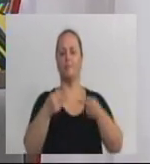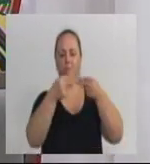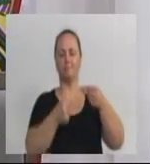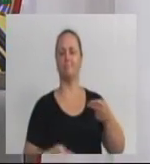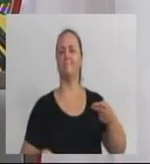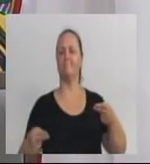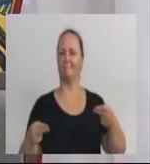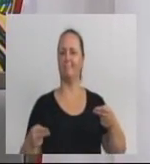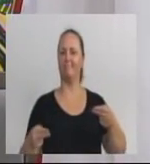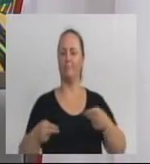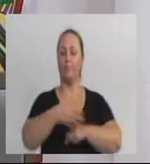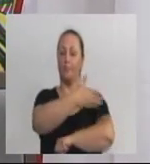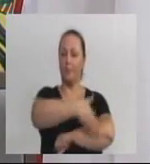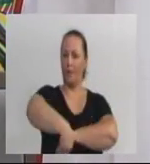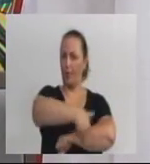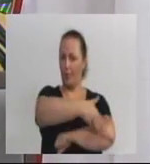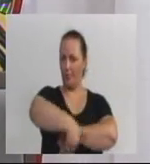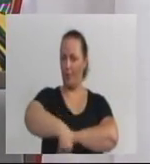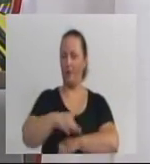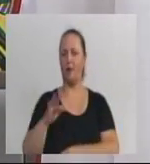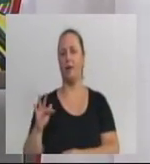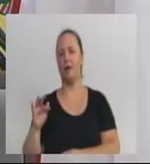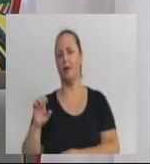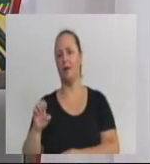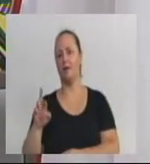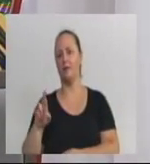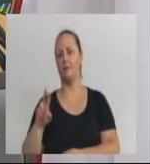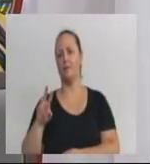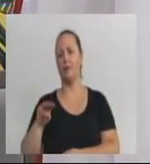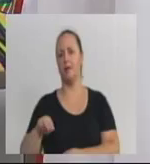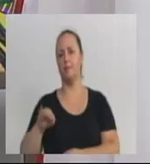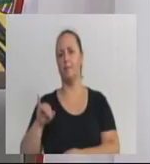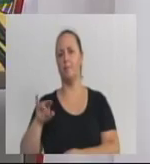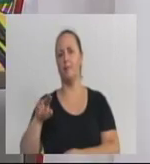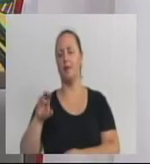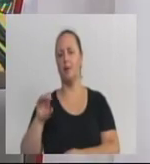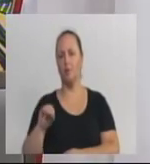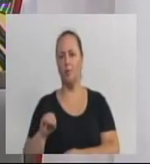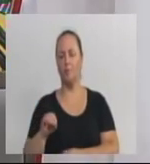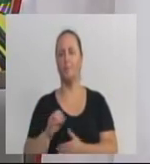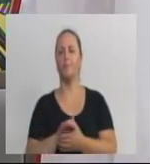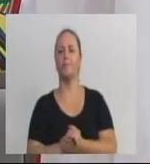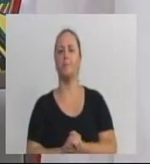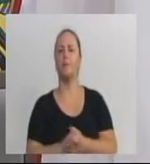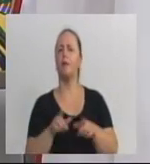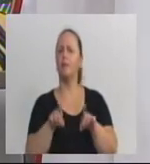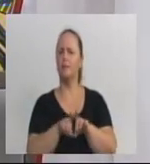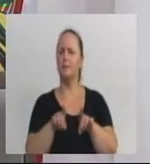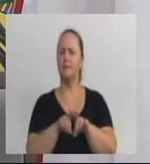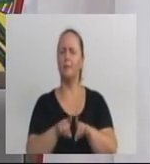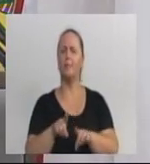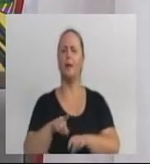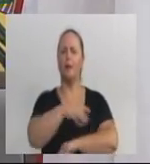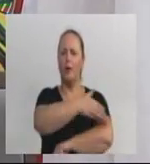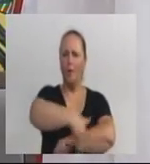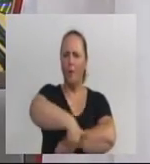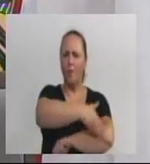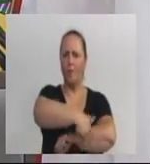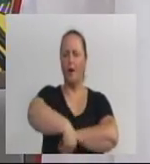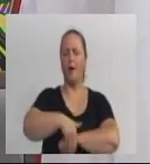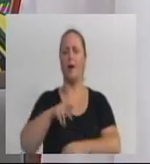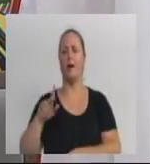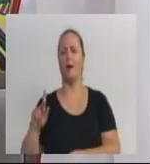rua Firmino Vitoriano, no bairro Texto Salto, e a rua Helmut Butzke, no bairro Velha